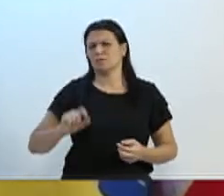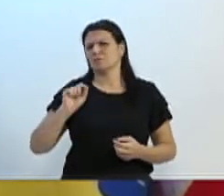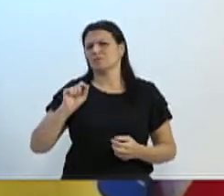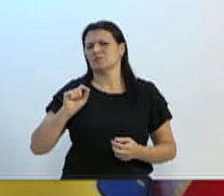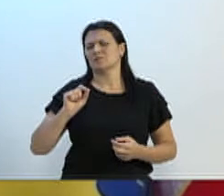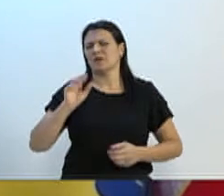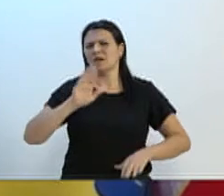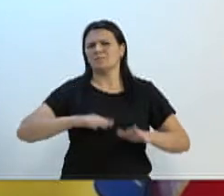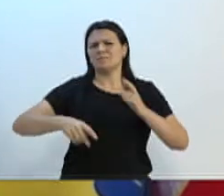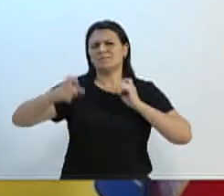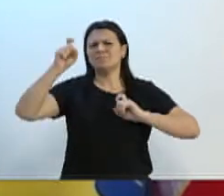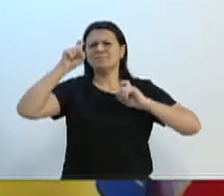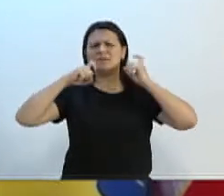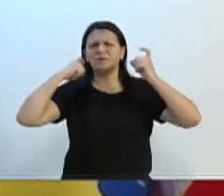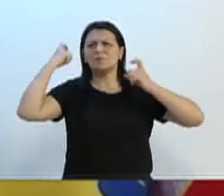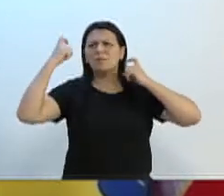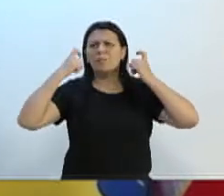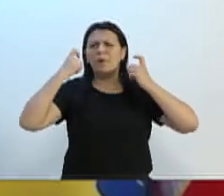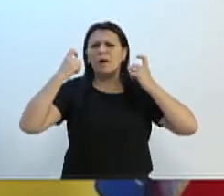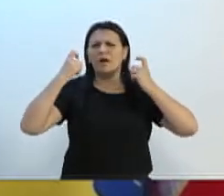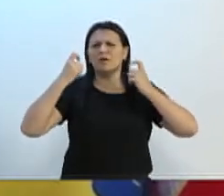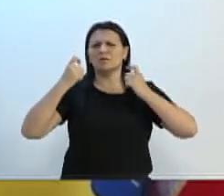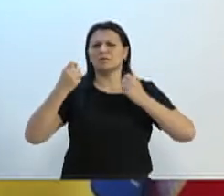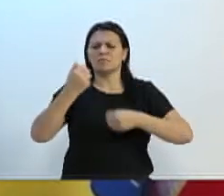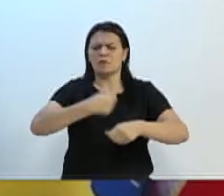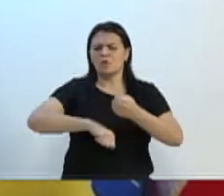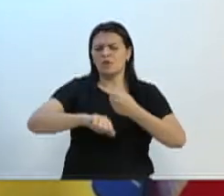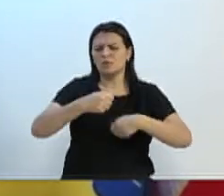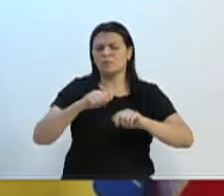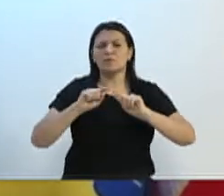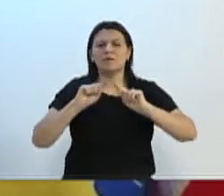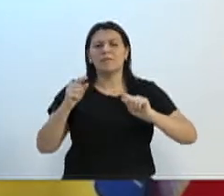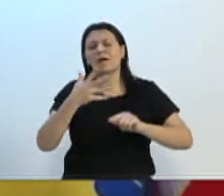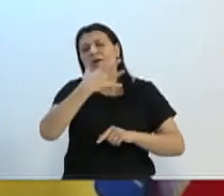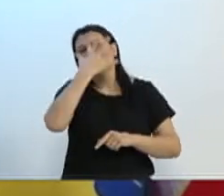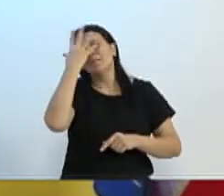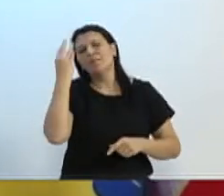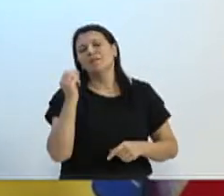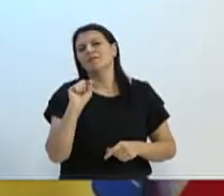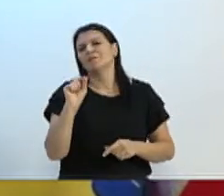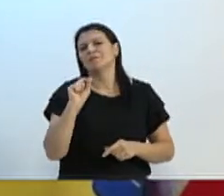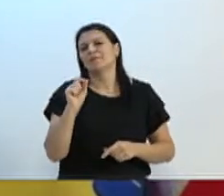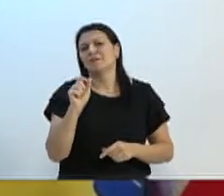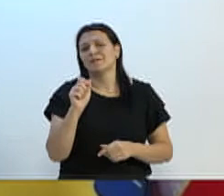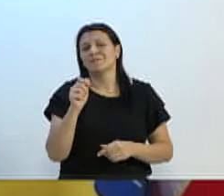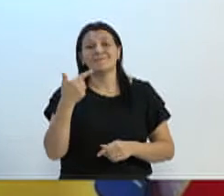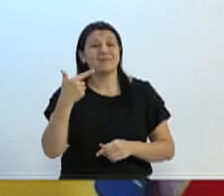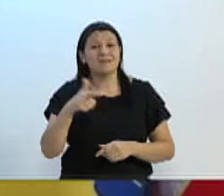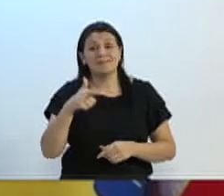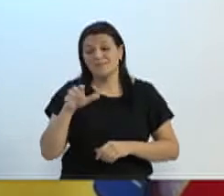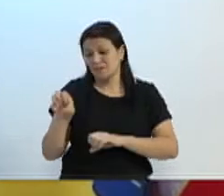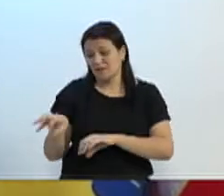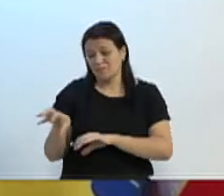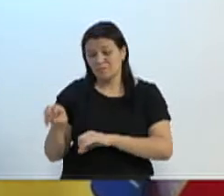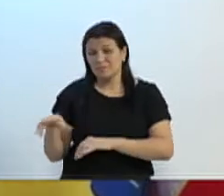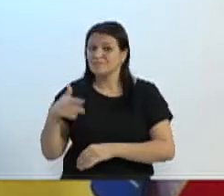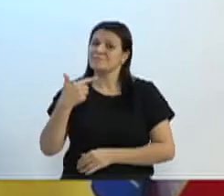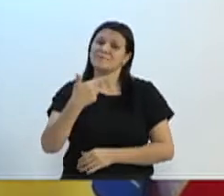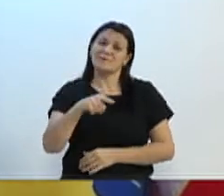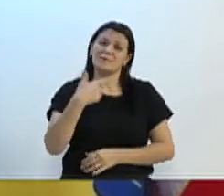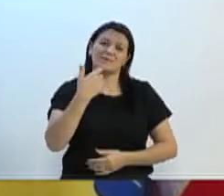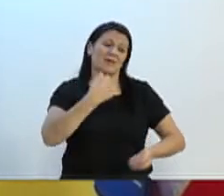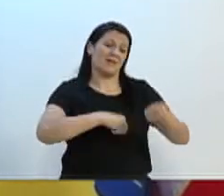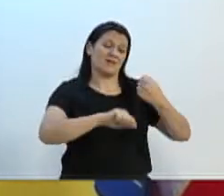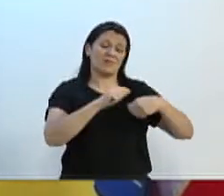pouco preocupados com a economia em si, mas esquecem que, sem educação, não há economia